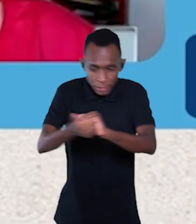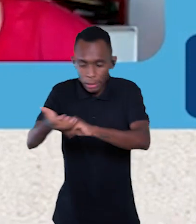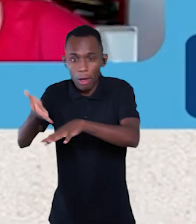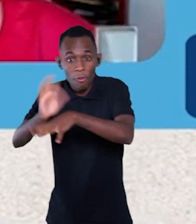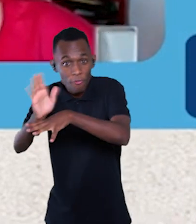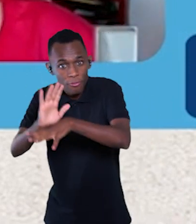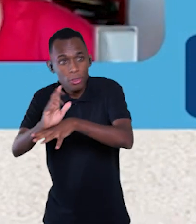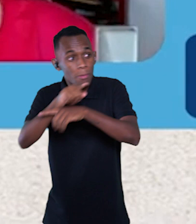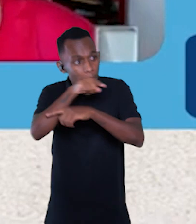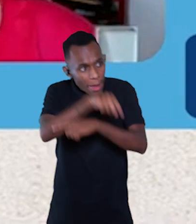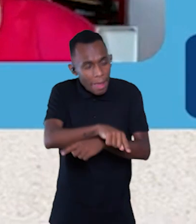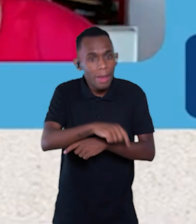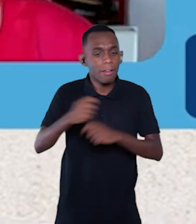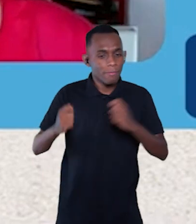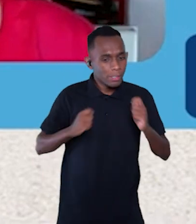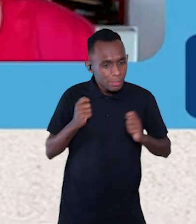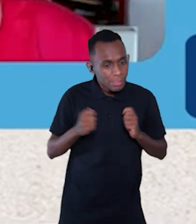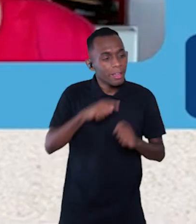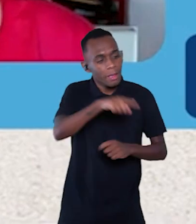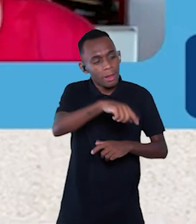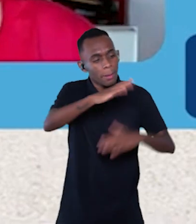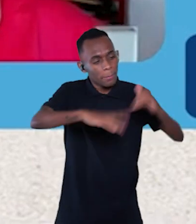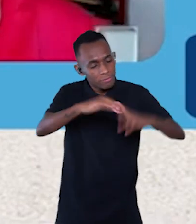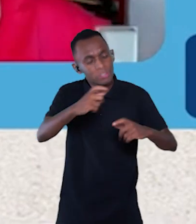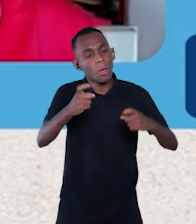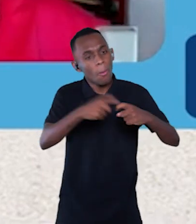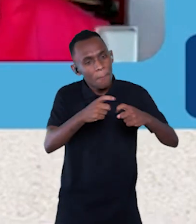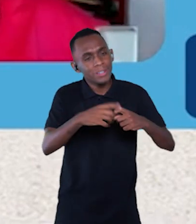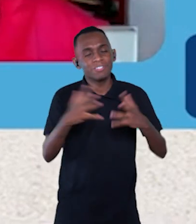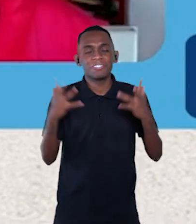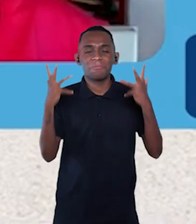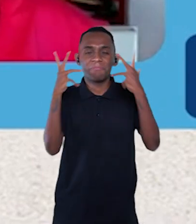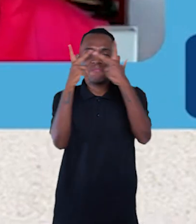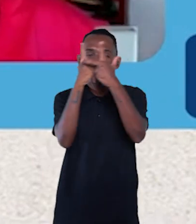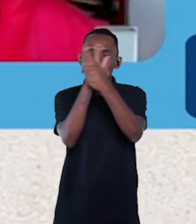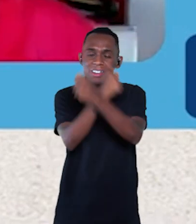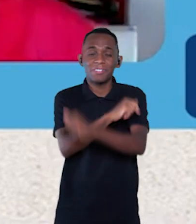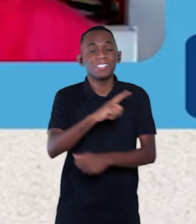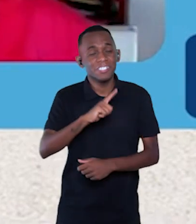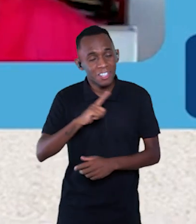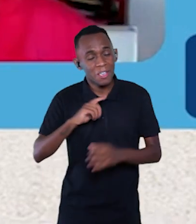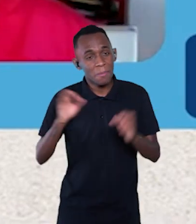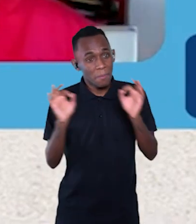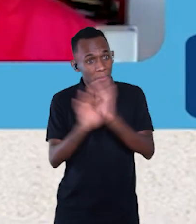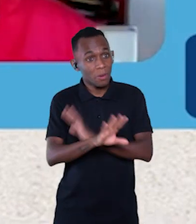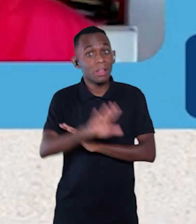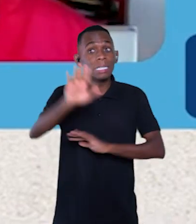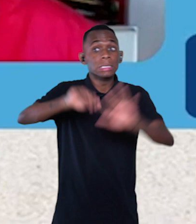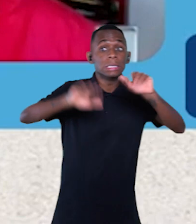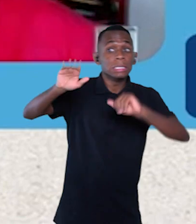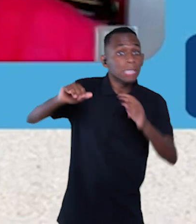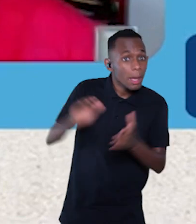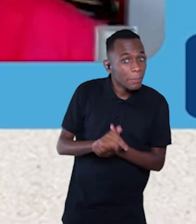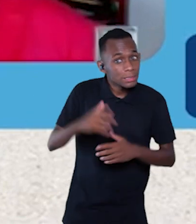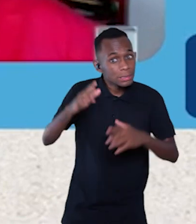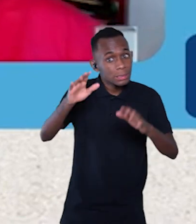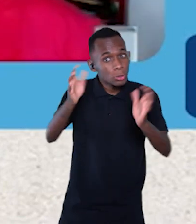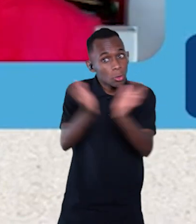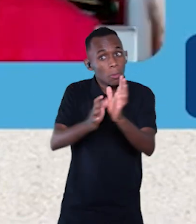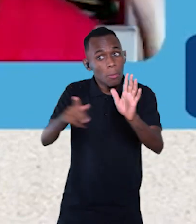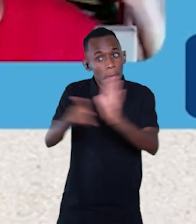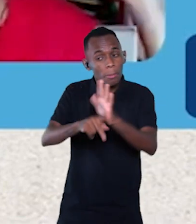ela vai me interpretar, que ela vai ser a médica Júlia Rocha. Ai, que maravilha! Então já tem até a atriz aí, gente, do